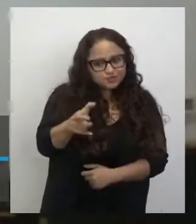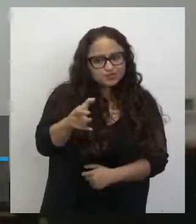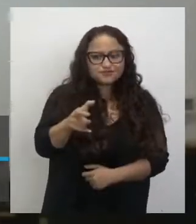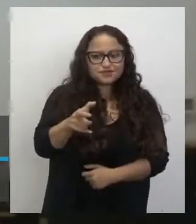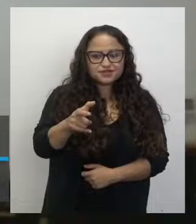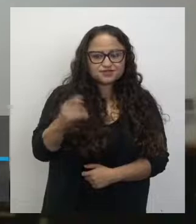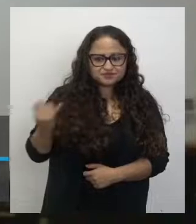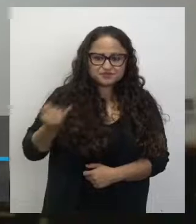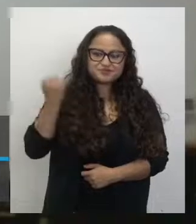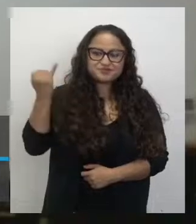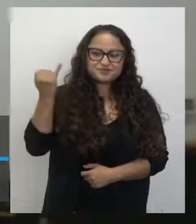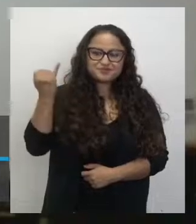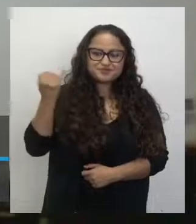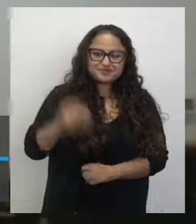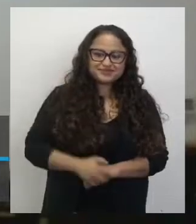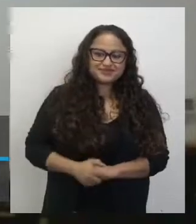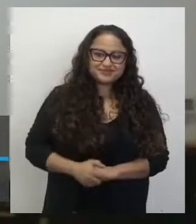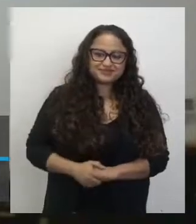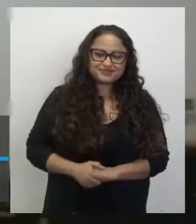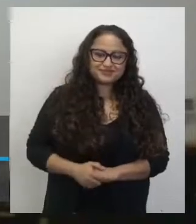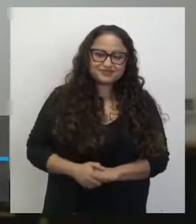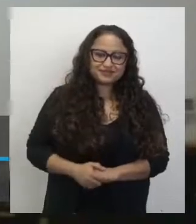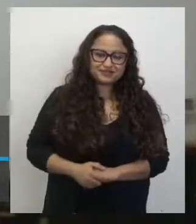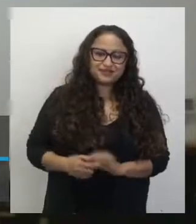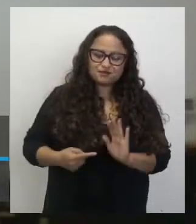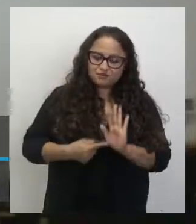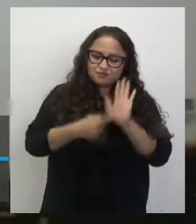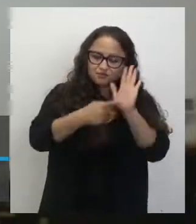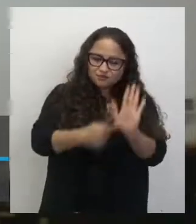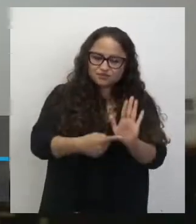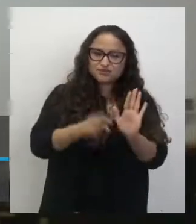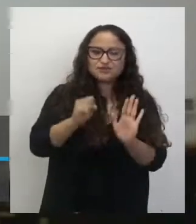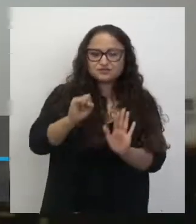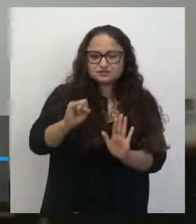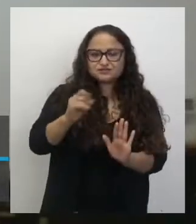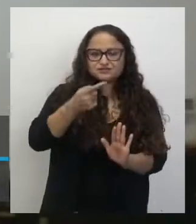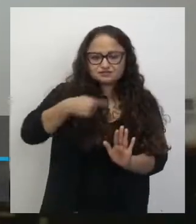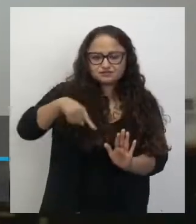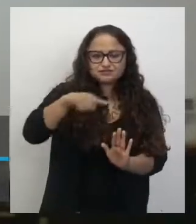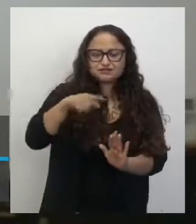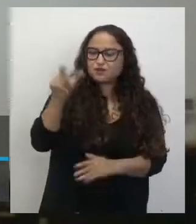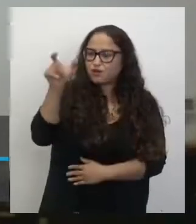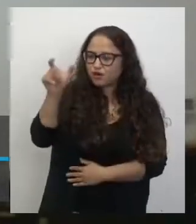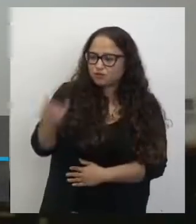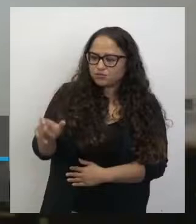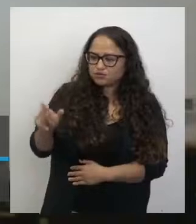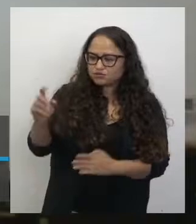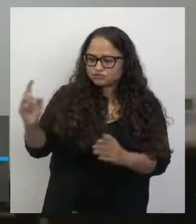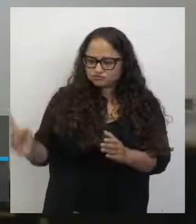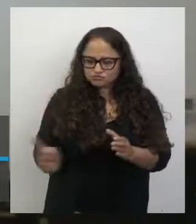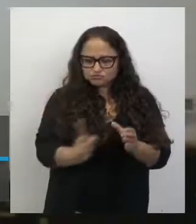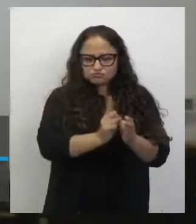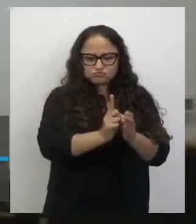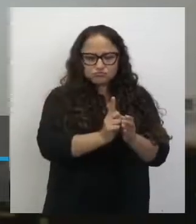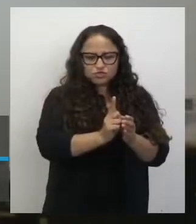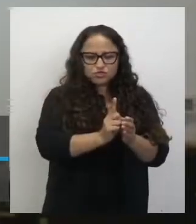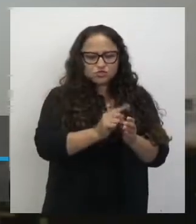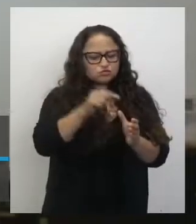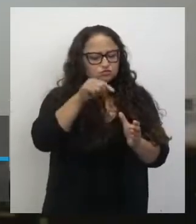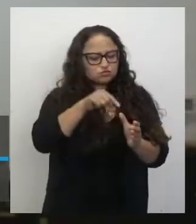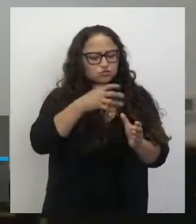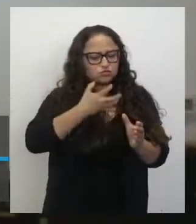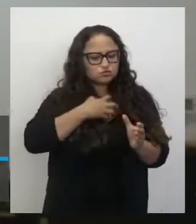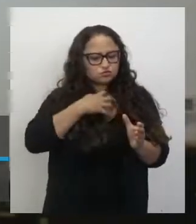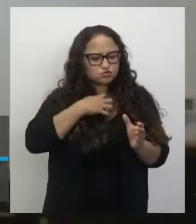né? E dar bastante ênfase, né? Porque se a gente pegar, como eu falei anteriormente, uma pessoa e socializá-la da forma que nós queremos, ela deixa